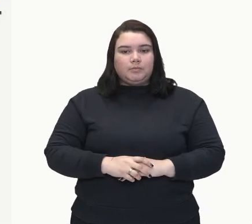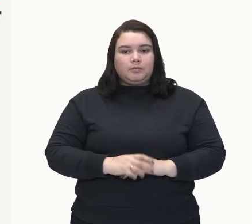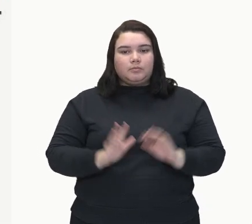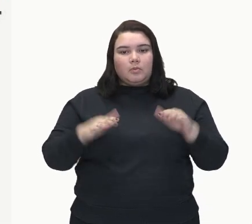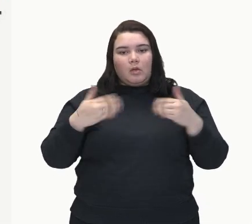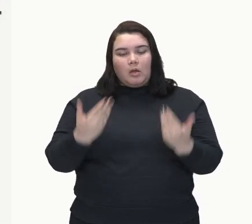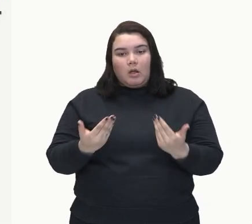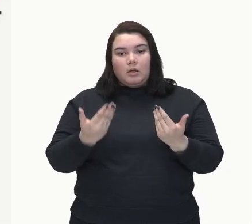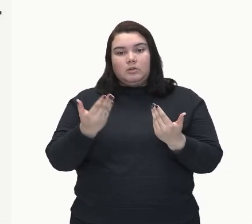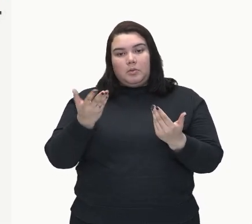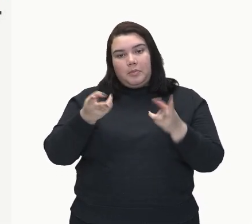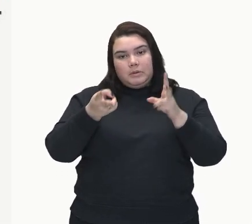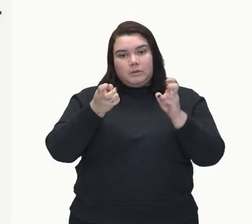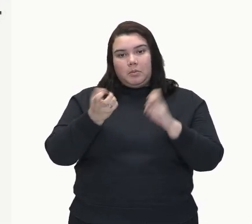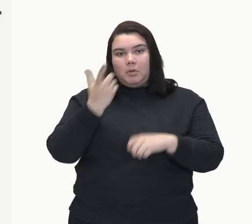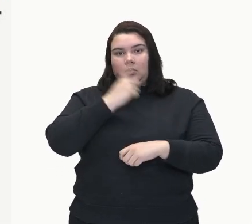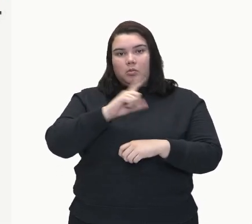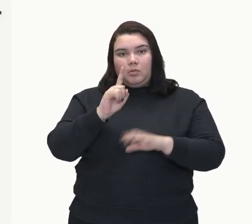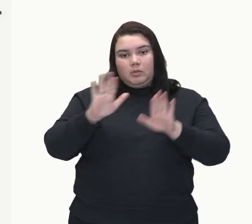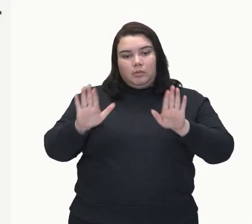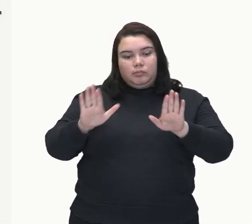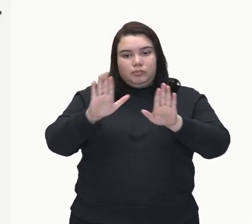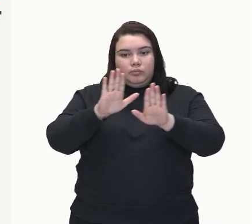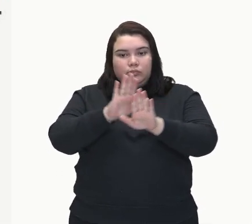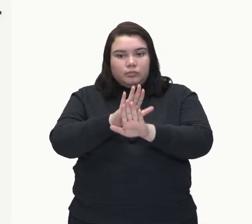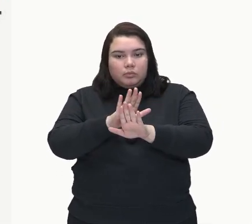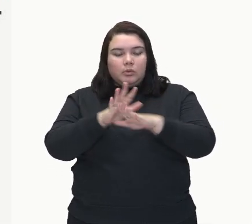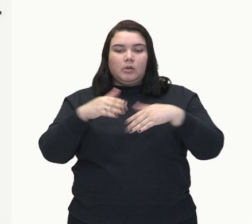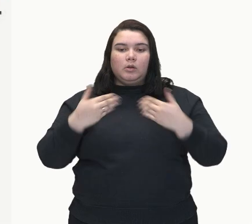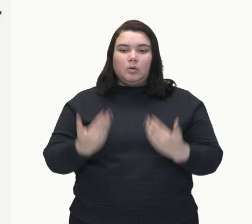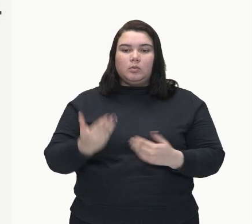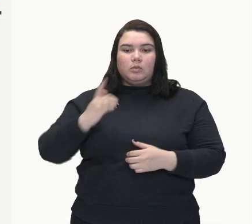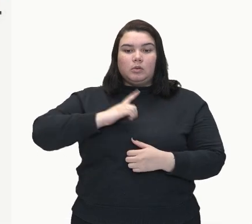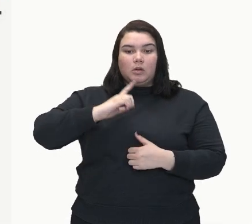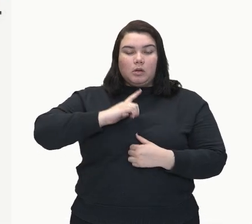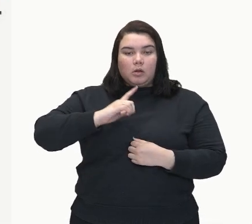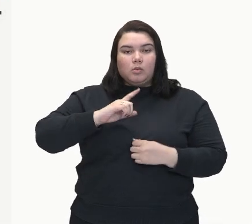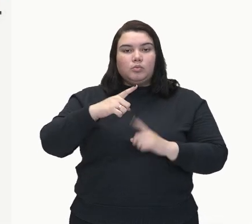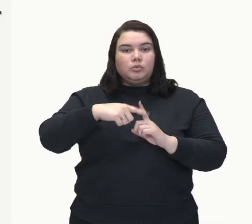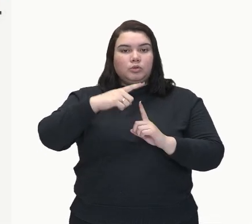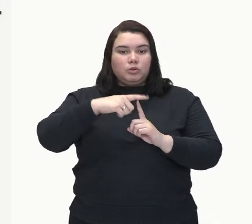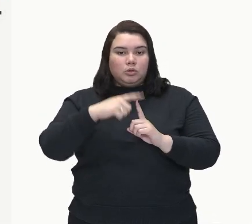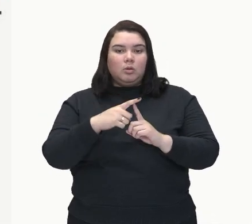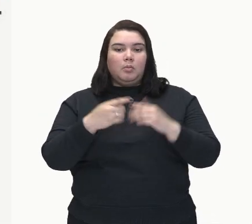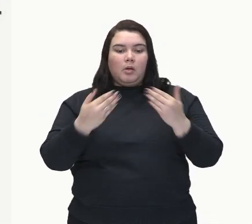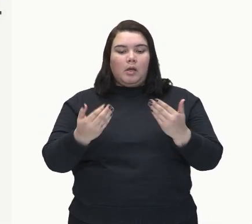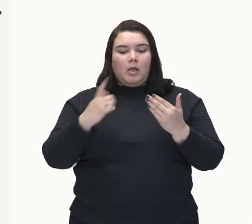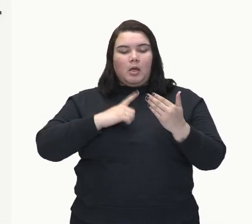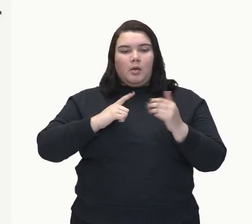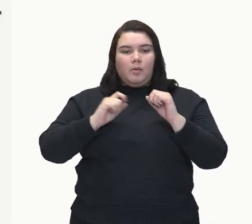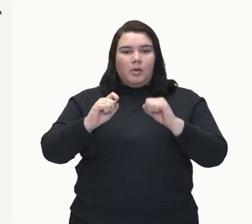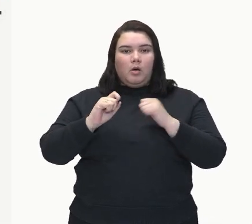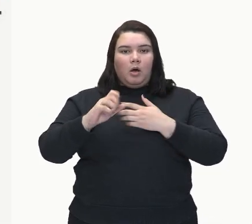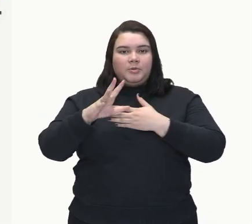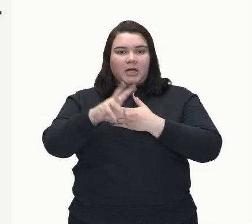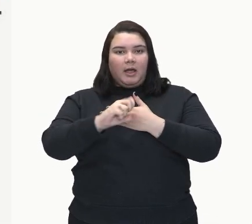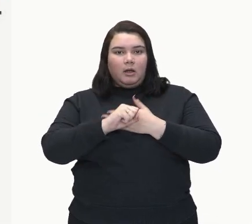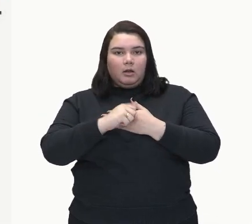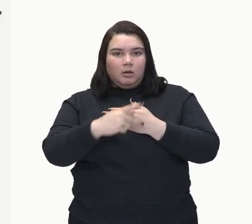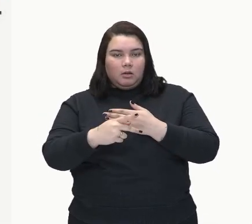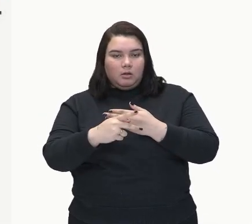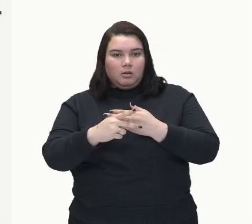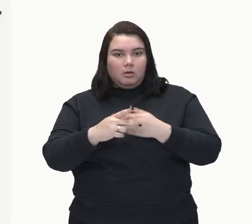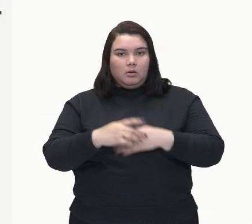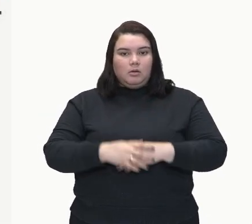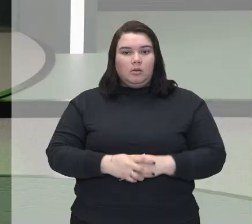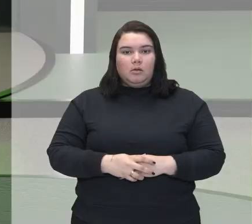podem se sobrepor, quer dizer que existe atividade óptica. Eu trouxe mais algumas substâncias aqui para